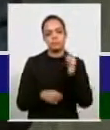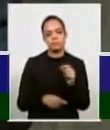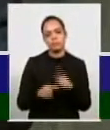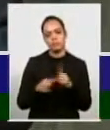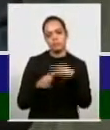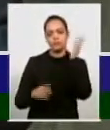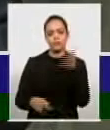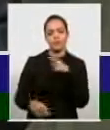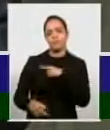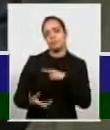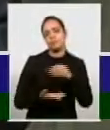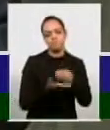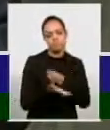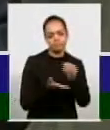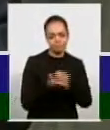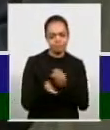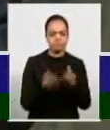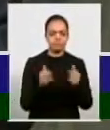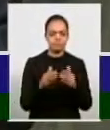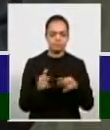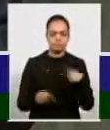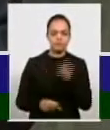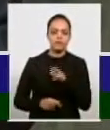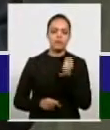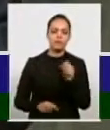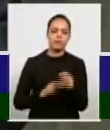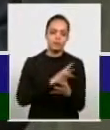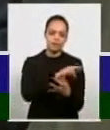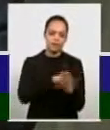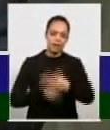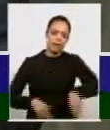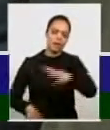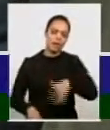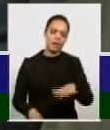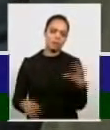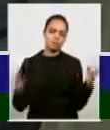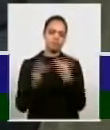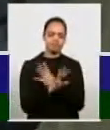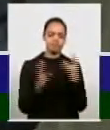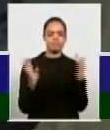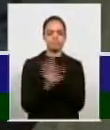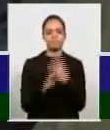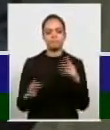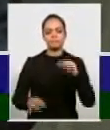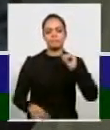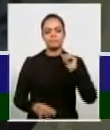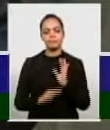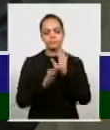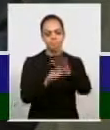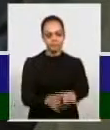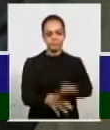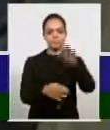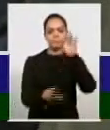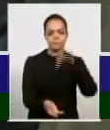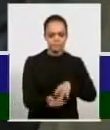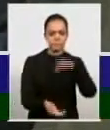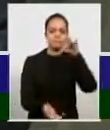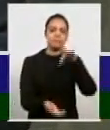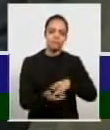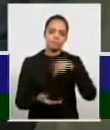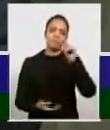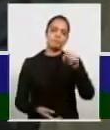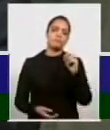já tem ofícios, requerimentos nossos, e são áreas de grande movimento e ajuda sobremaneira